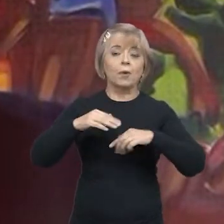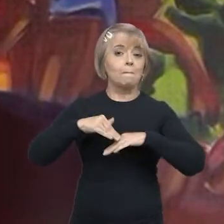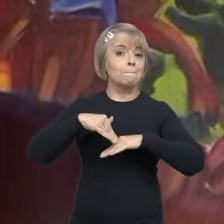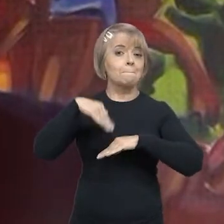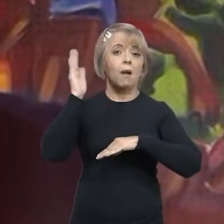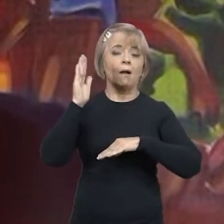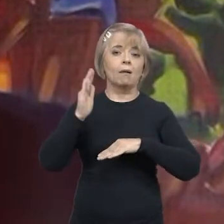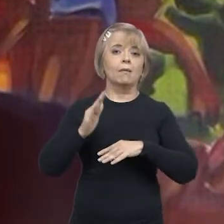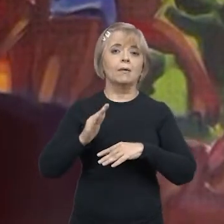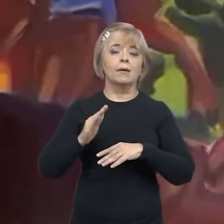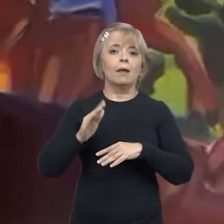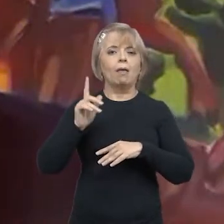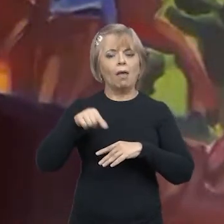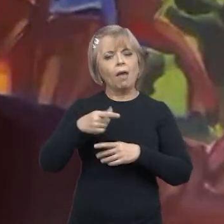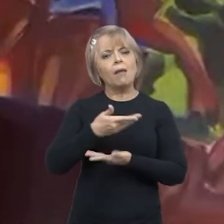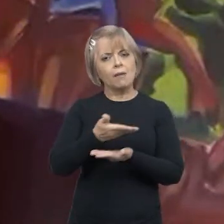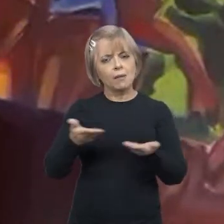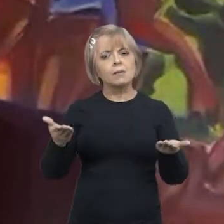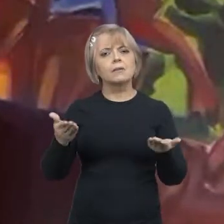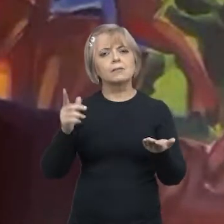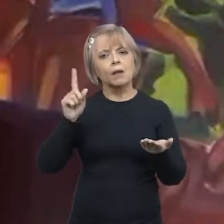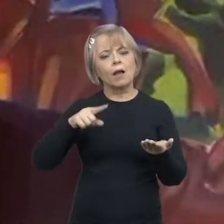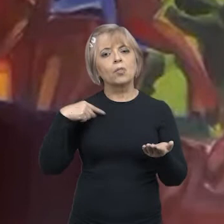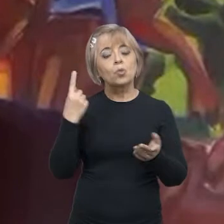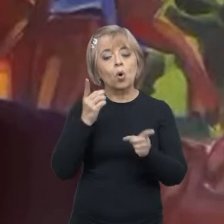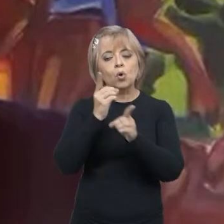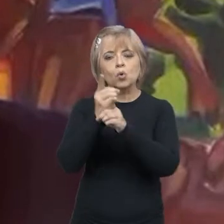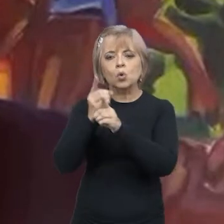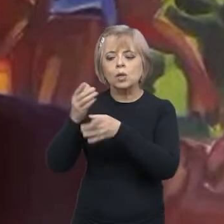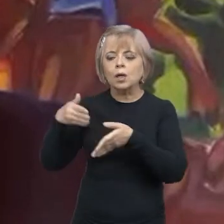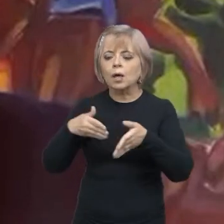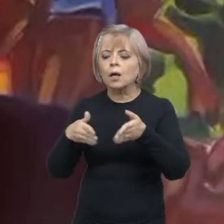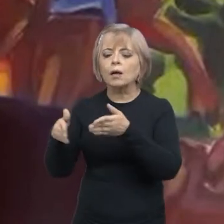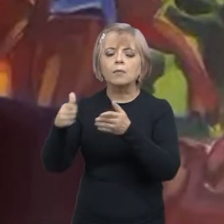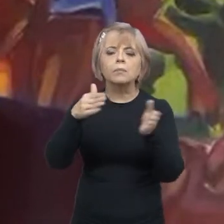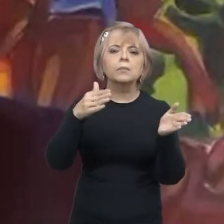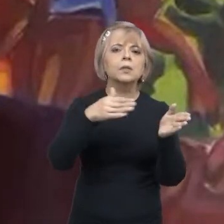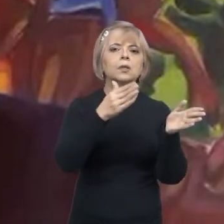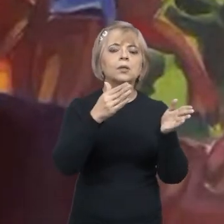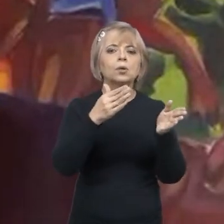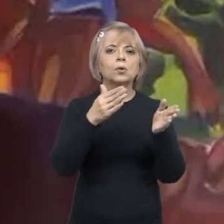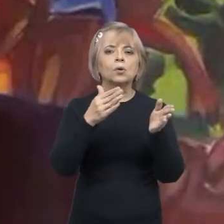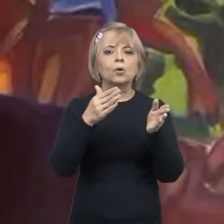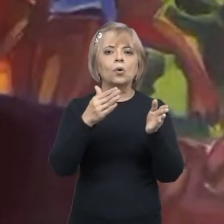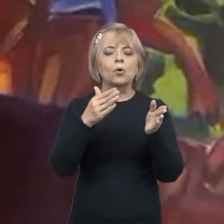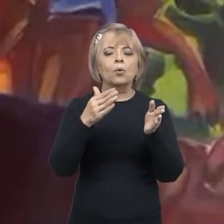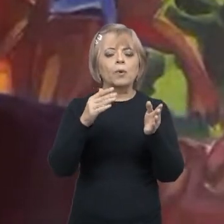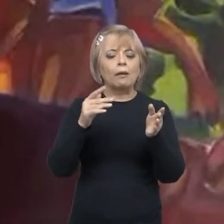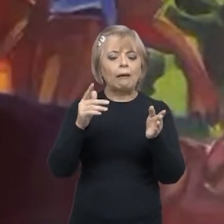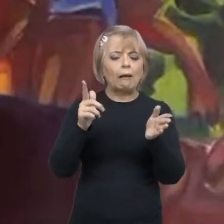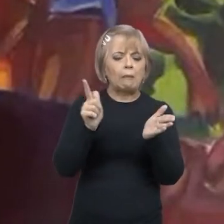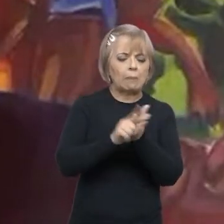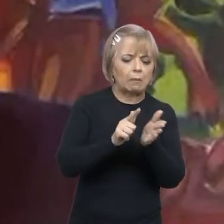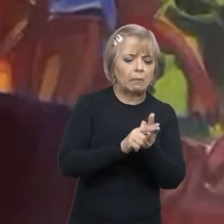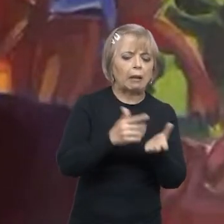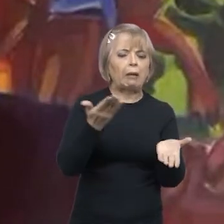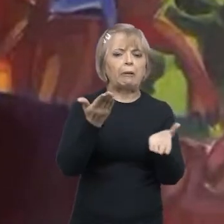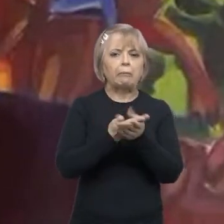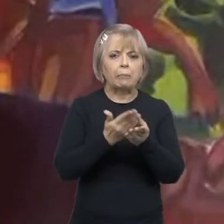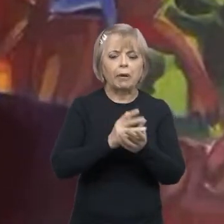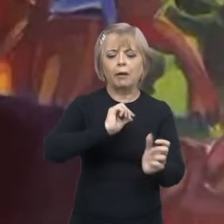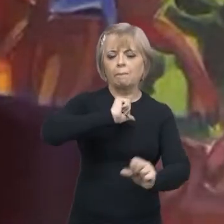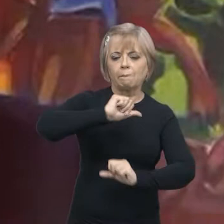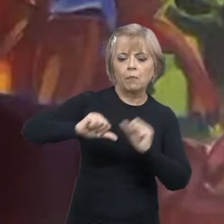desafios hoje são esses, não é? De a gente encontrar caminhos para sair do método analógico, do método do